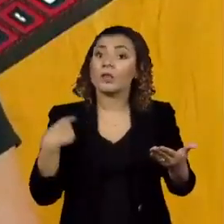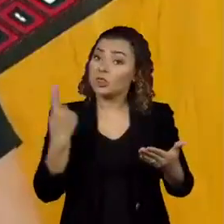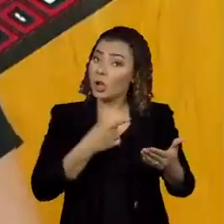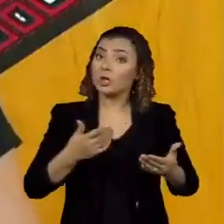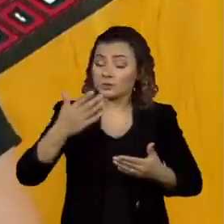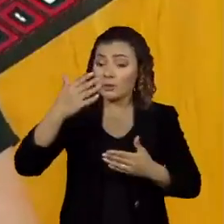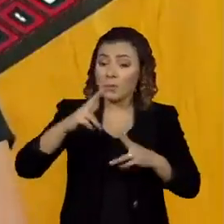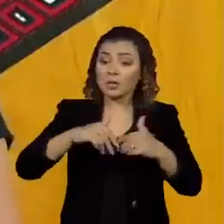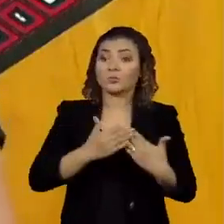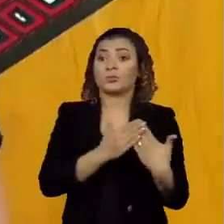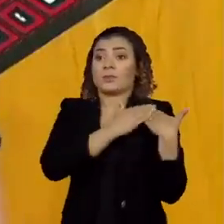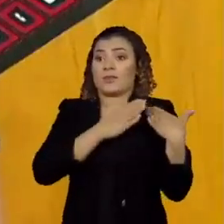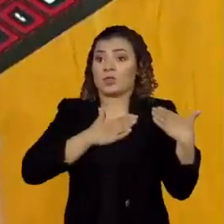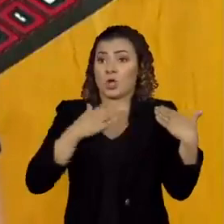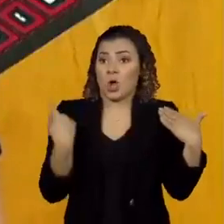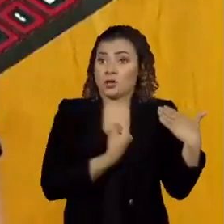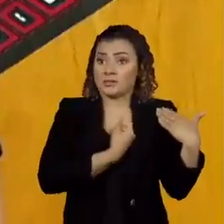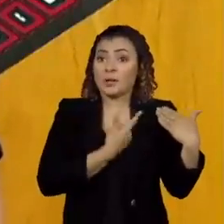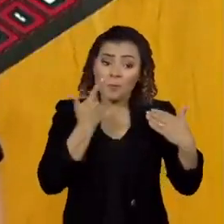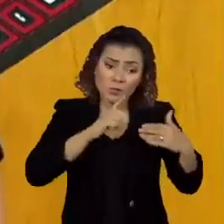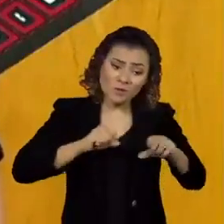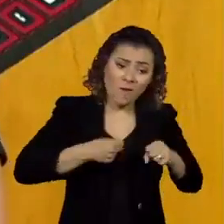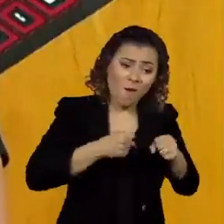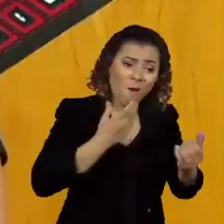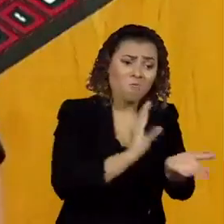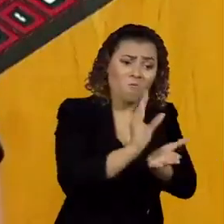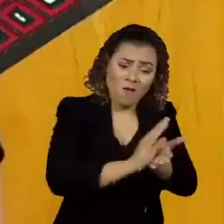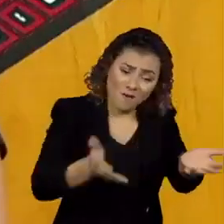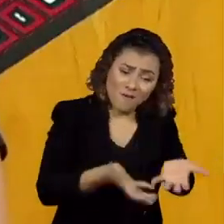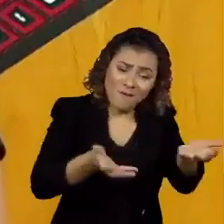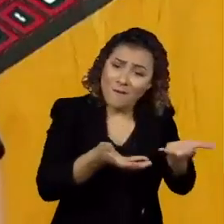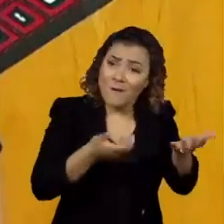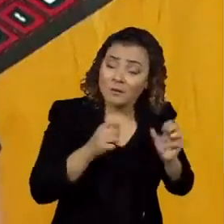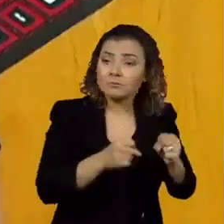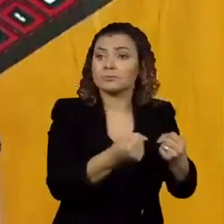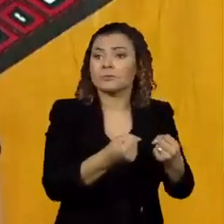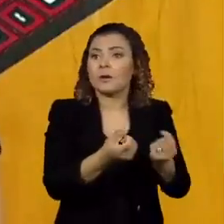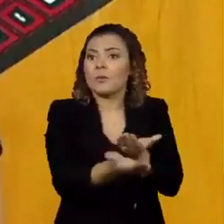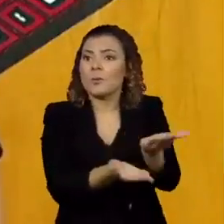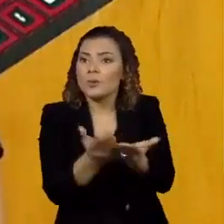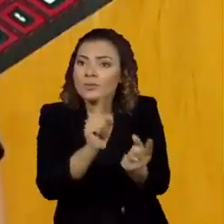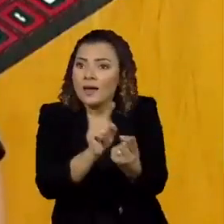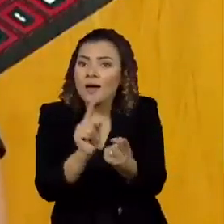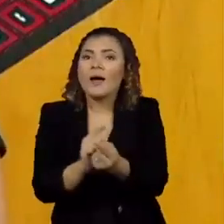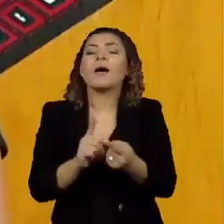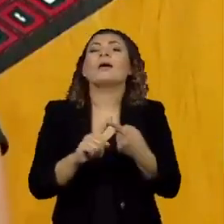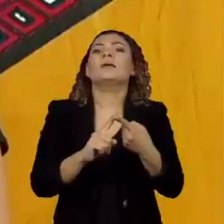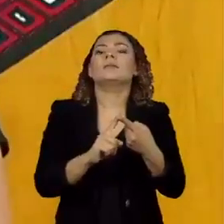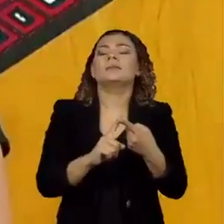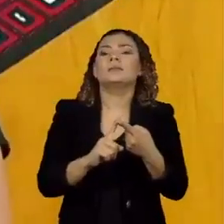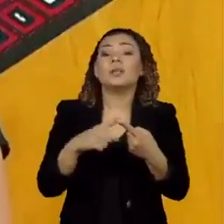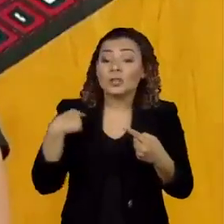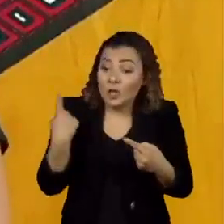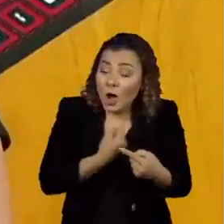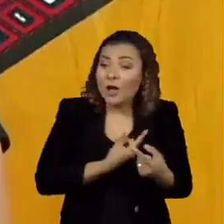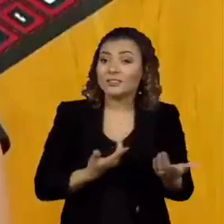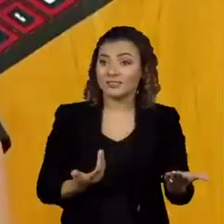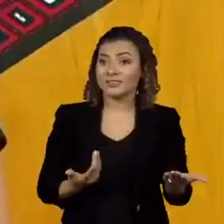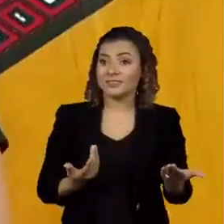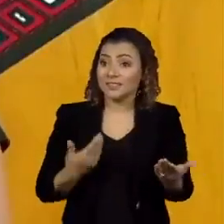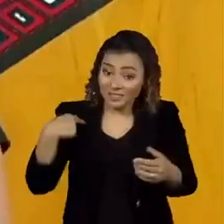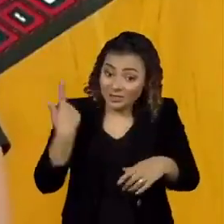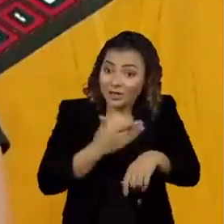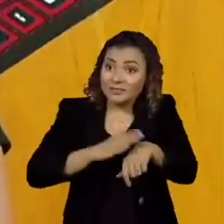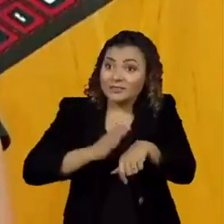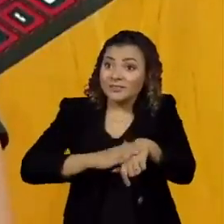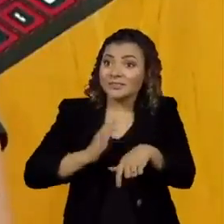nosso. Nós, porque aprendemos e criamos modelos de cuidado e de alívio, nós, porque fizemos